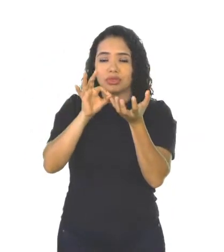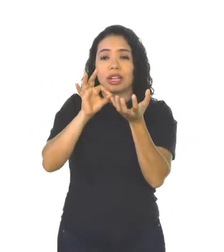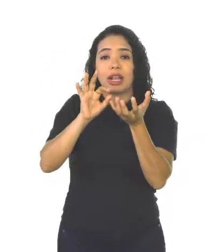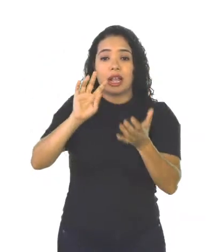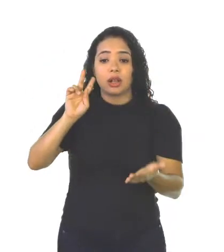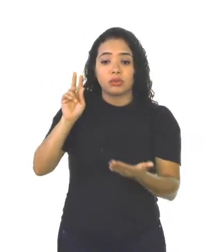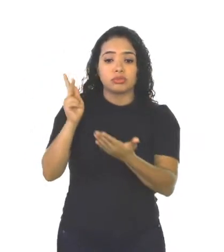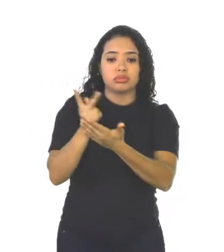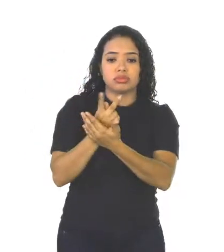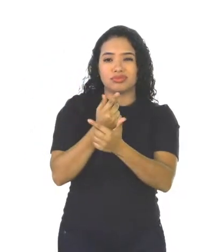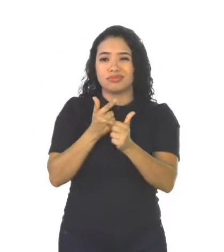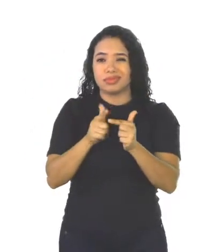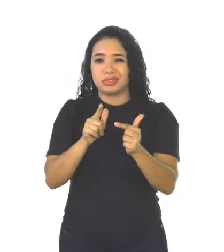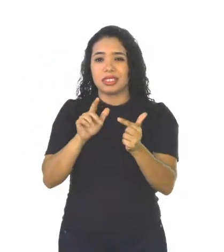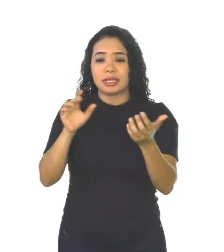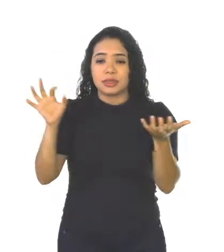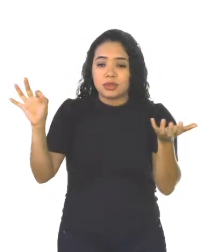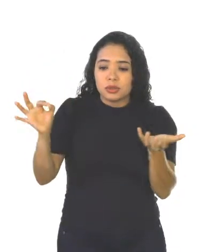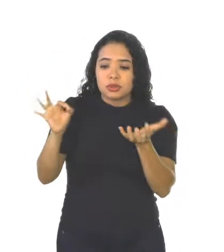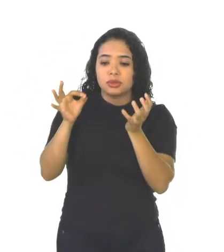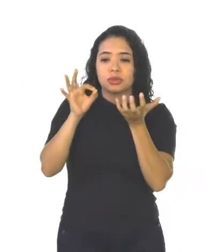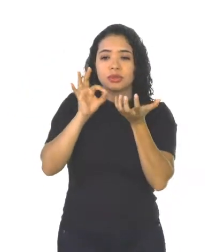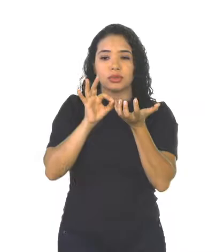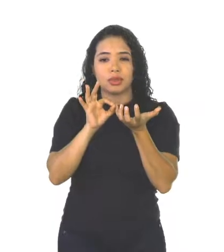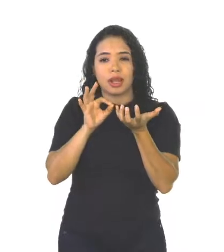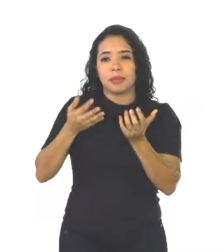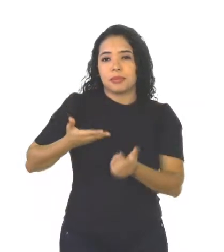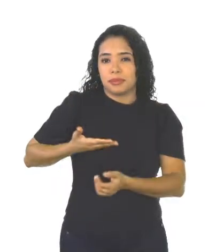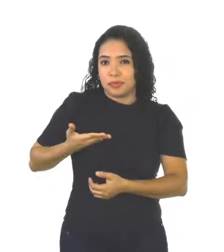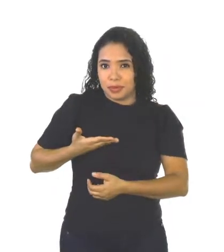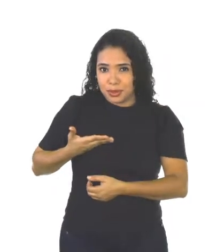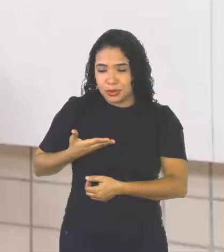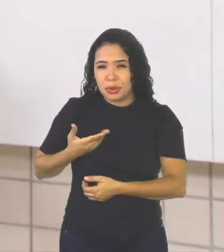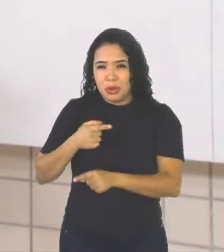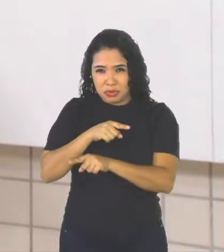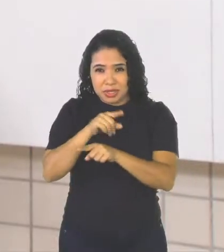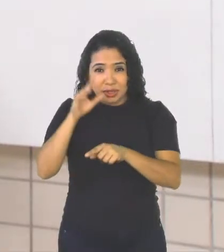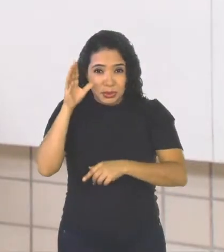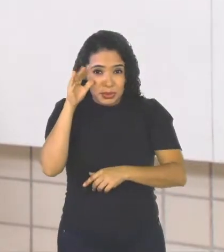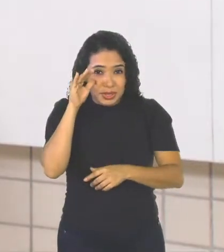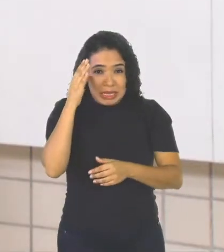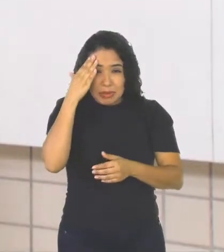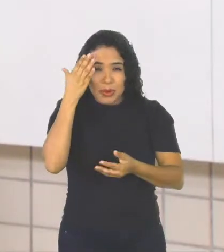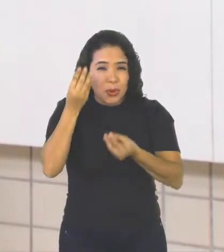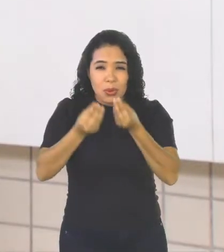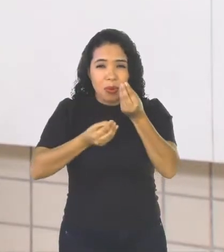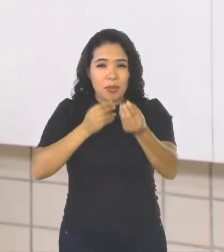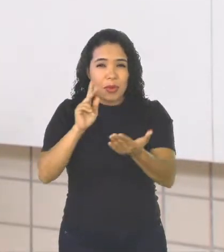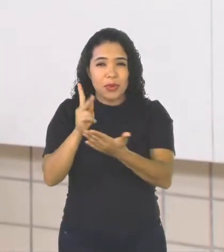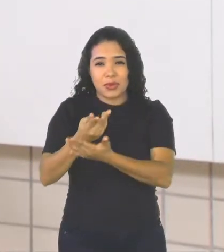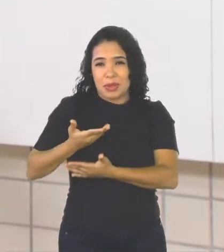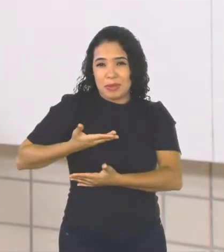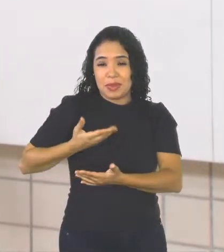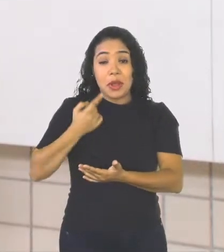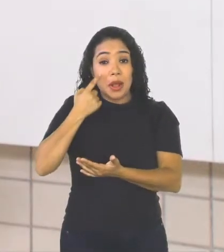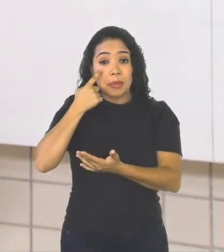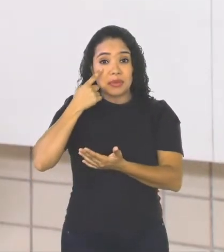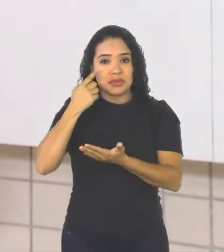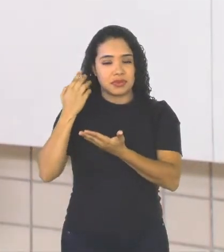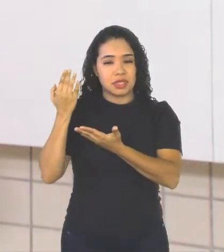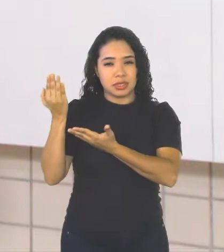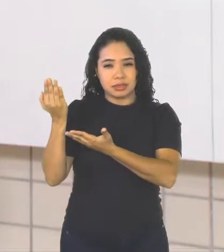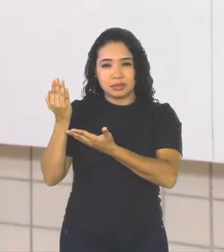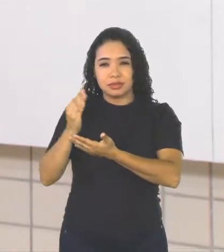grandes amigos. Ficou curioso para conhecer essa grande amizade? Só que vamos entender o seguinte. Vamos ver ali os